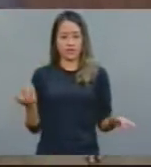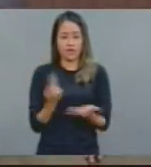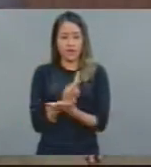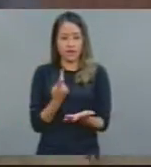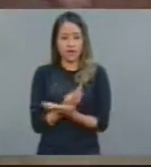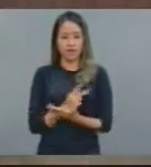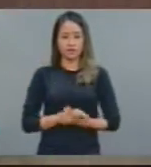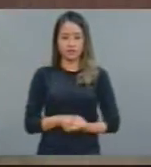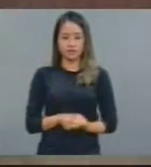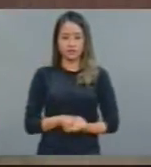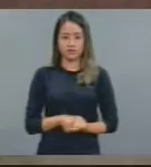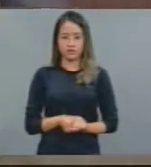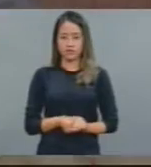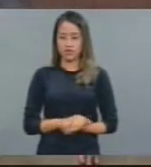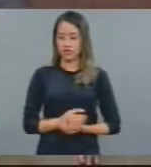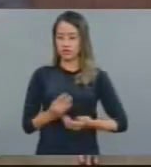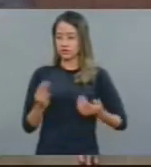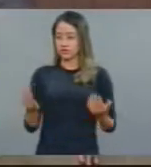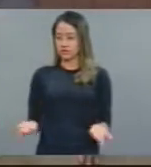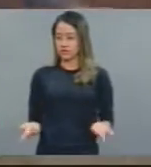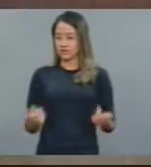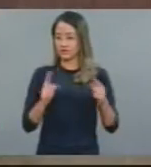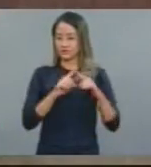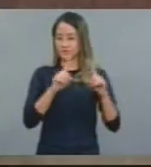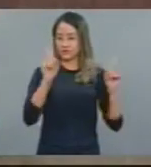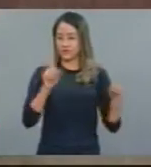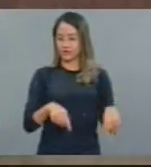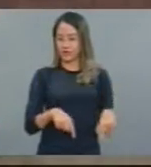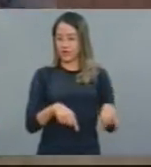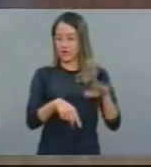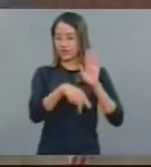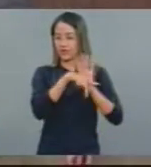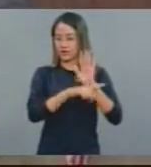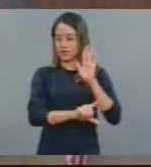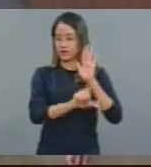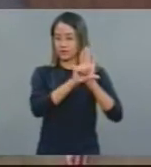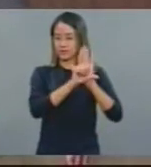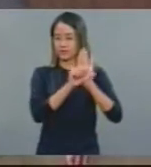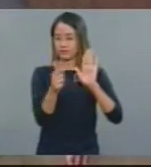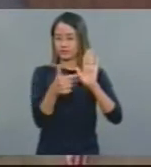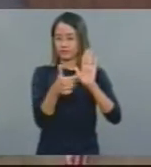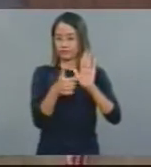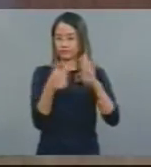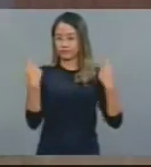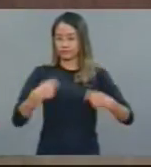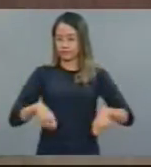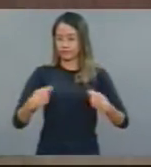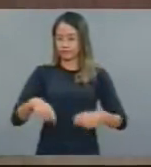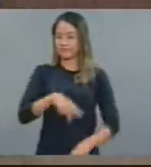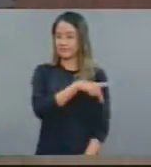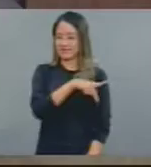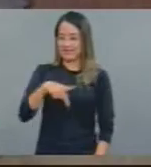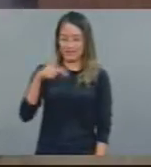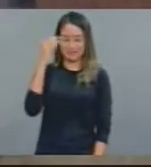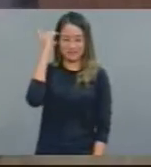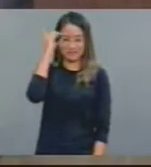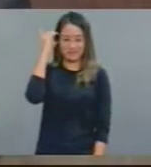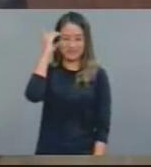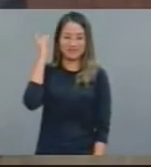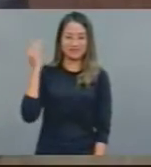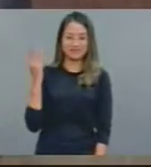frontal, vindo do governo Dilma e que é reproduzido pelo governo Camilo. Por que digo